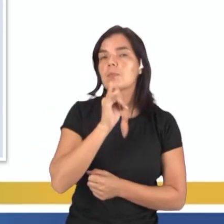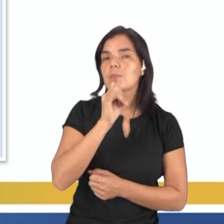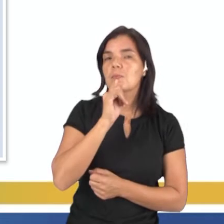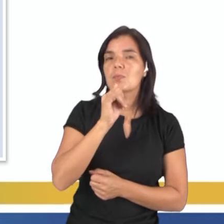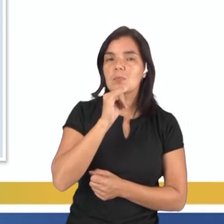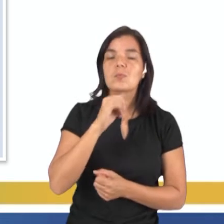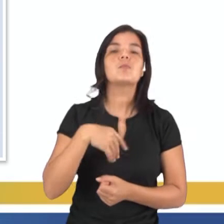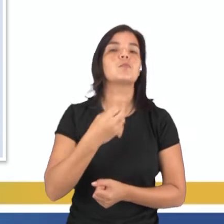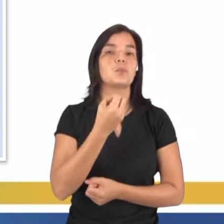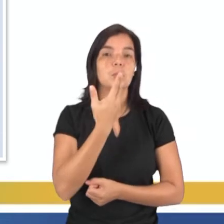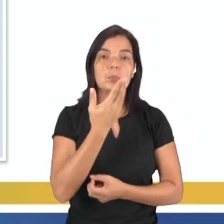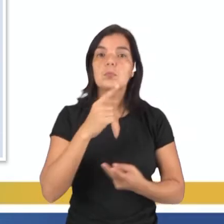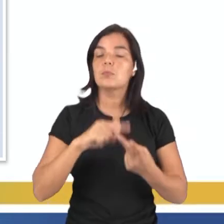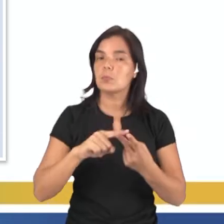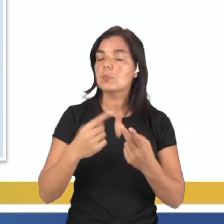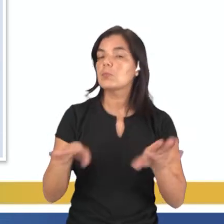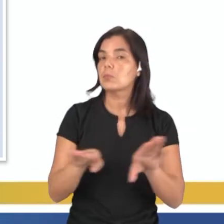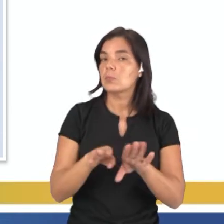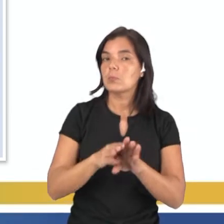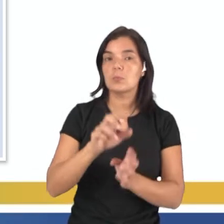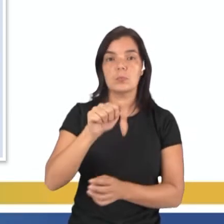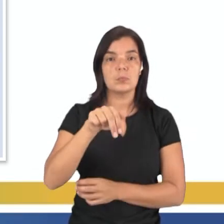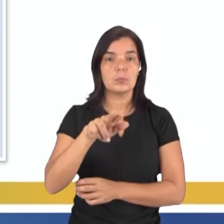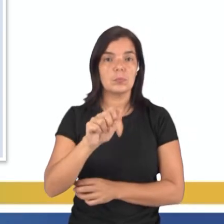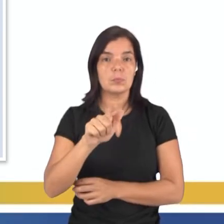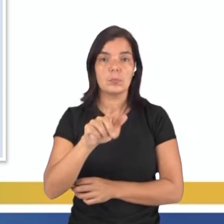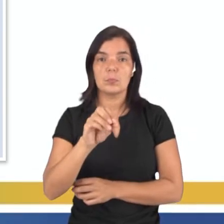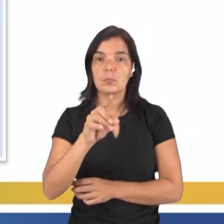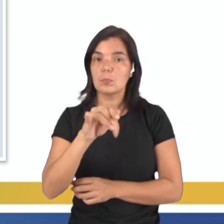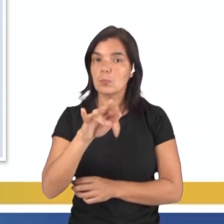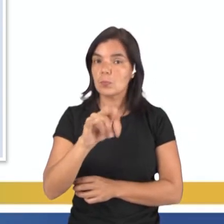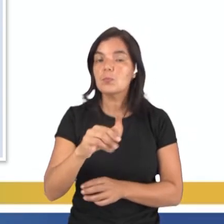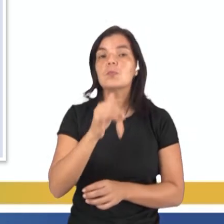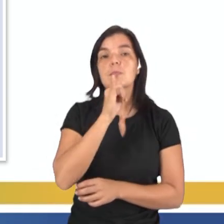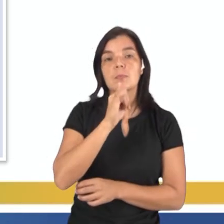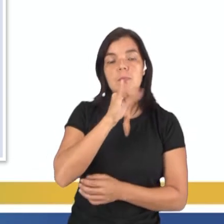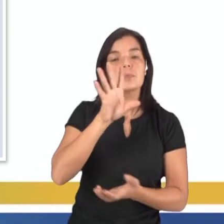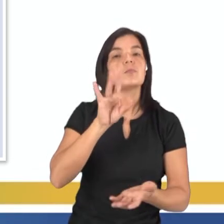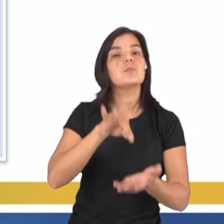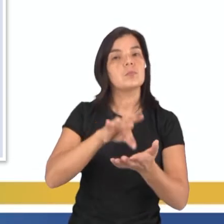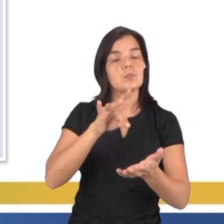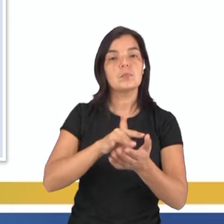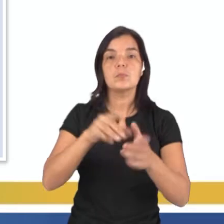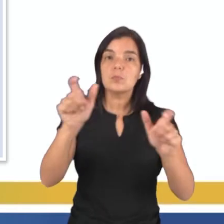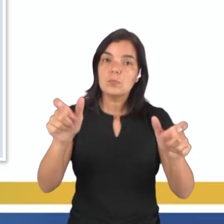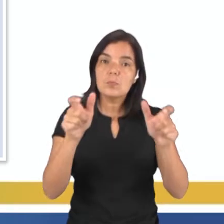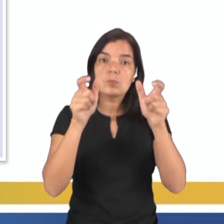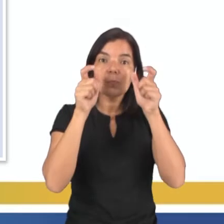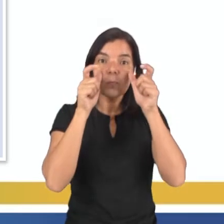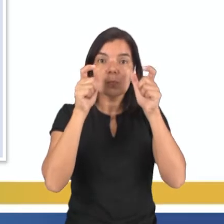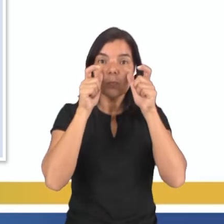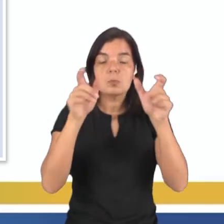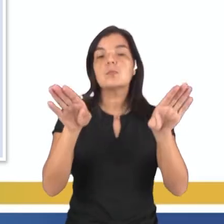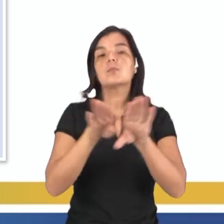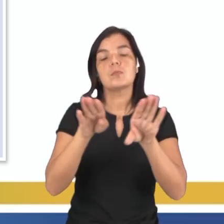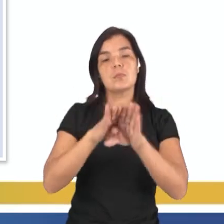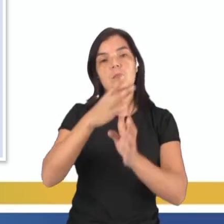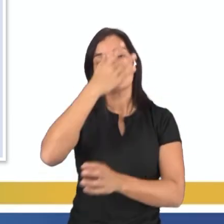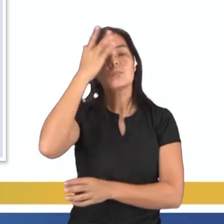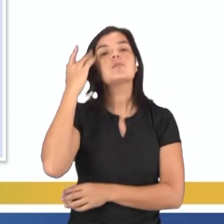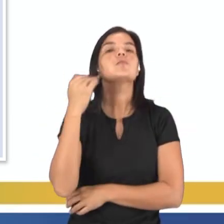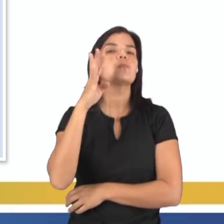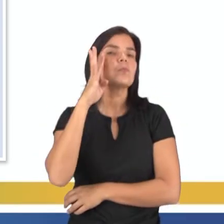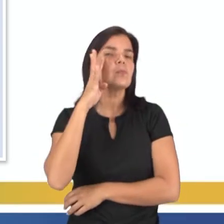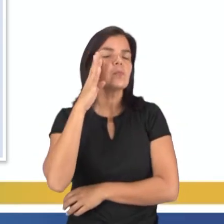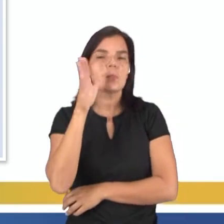exemplos interessantes e analogias com casos conhecidos, de modo a garantir a atenção dos ouvintes e manter